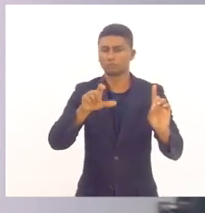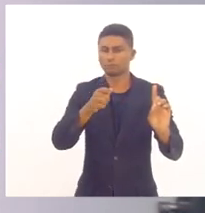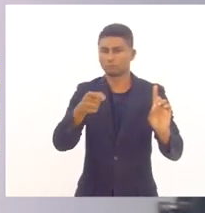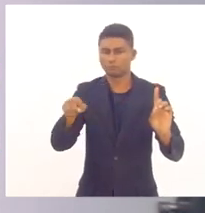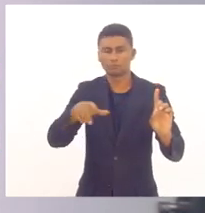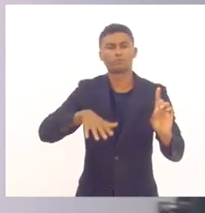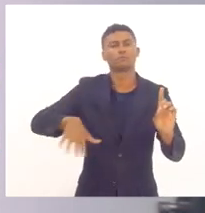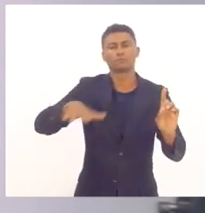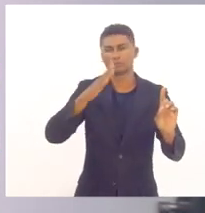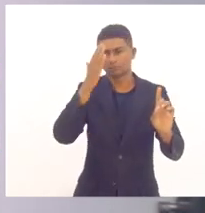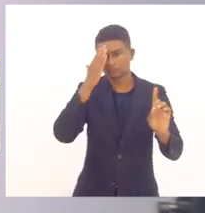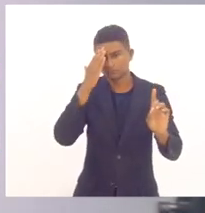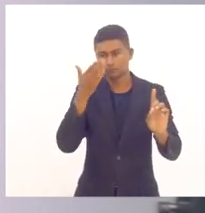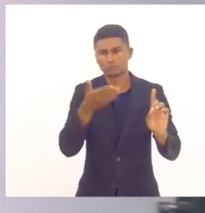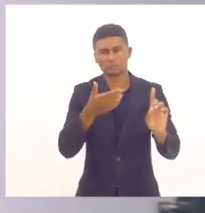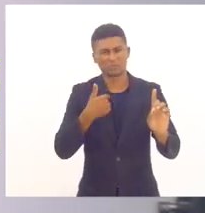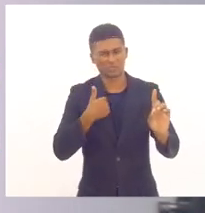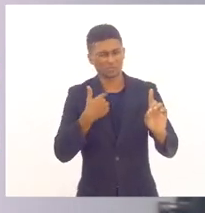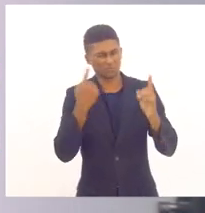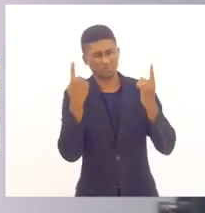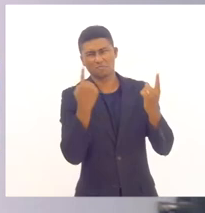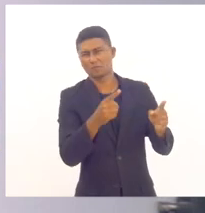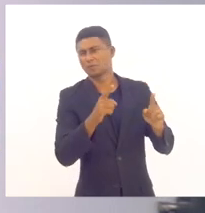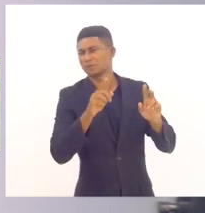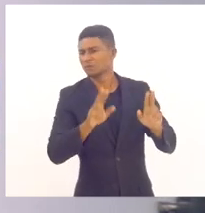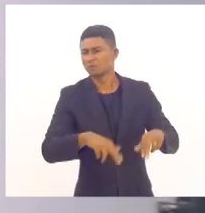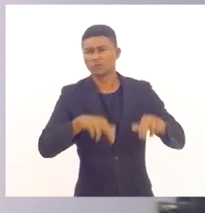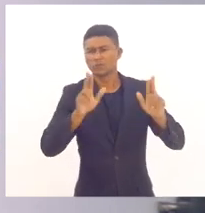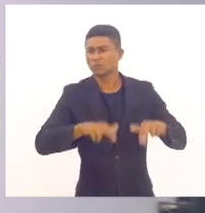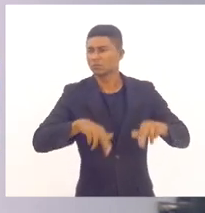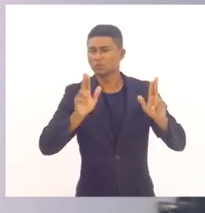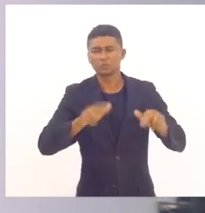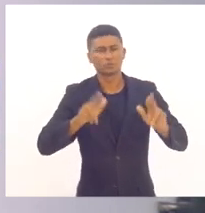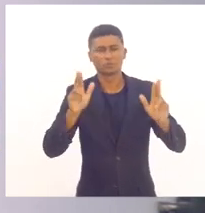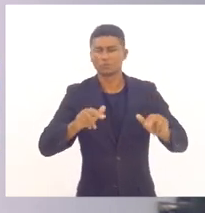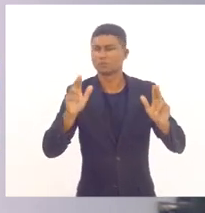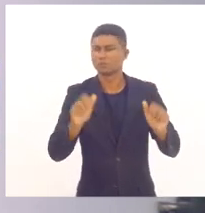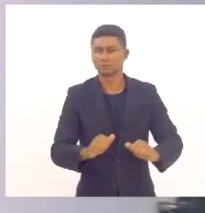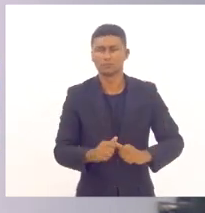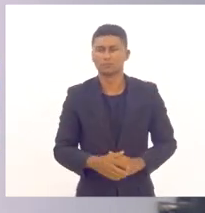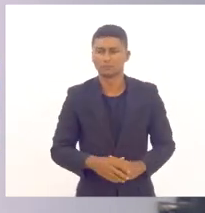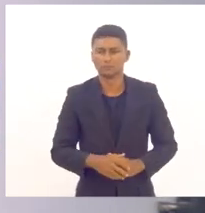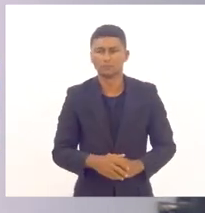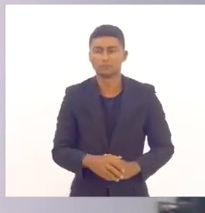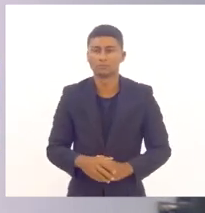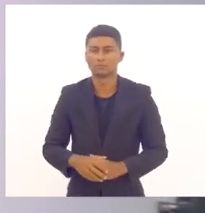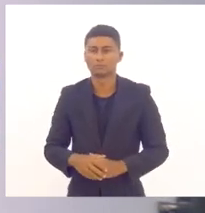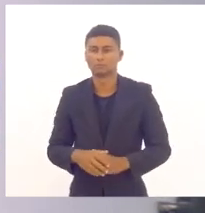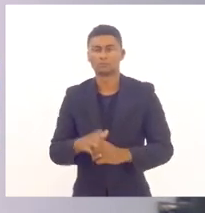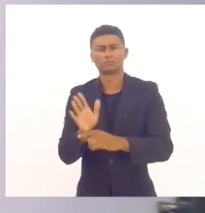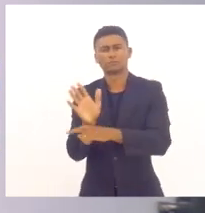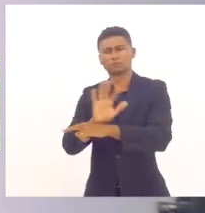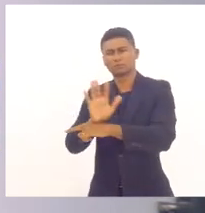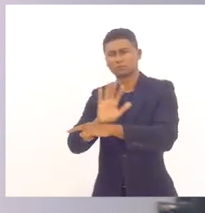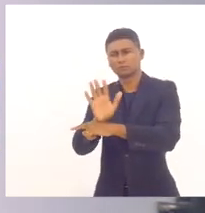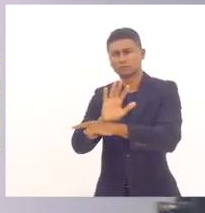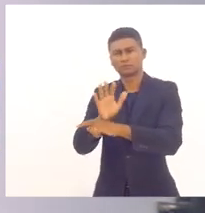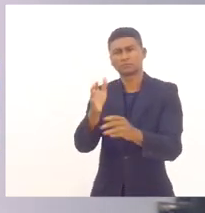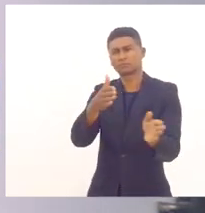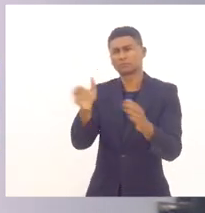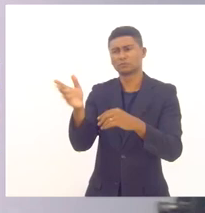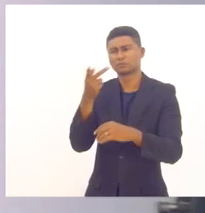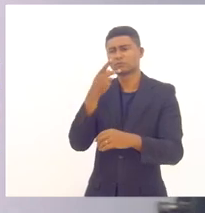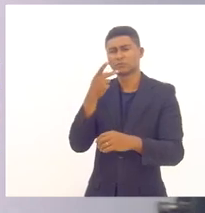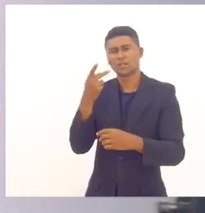incontestável. Eu não contestei isso hora alguma aqui na minha fala. Entendeu? No vídeo que falaram que eu disse falácias, eu